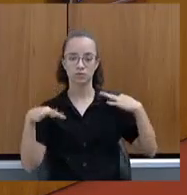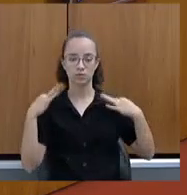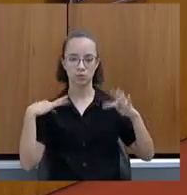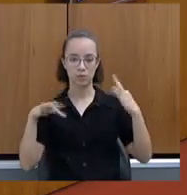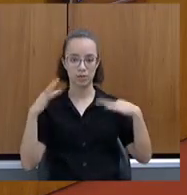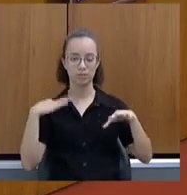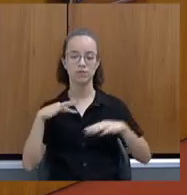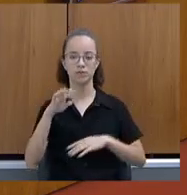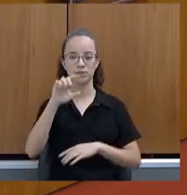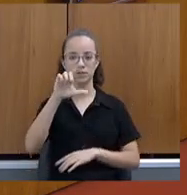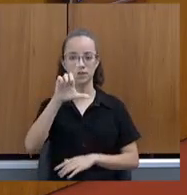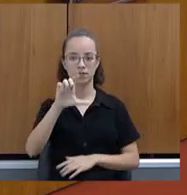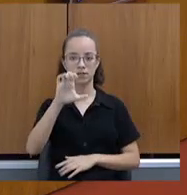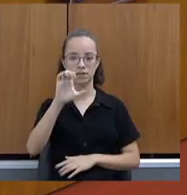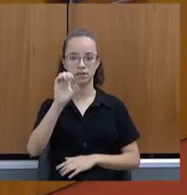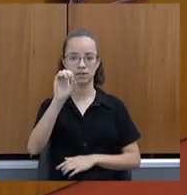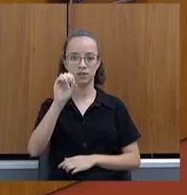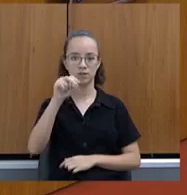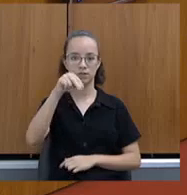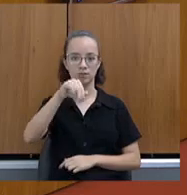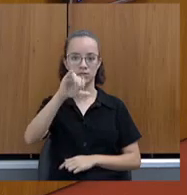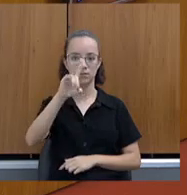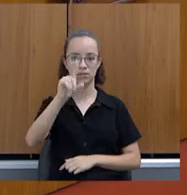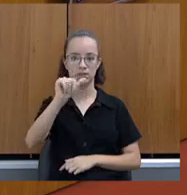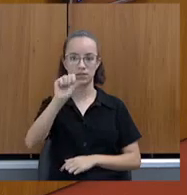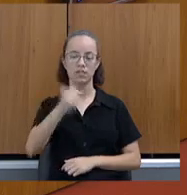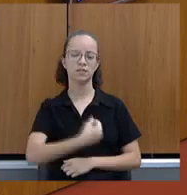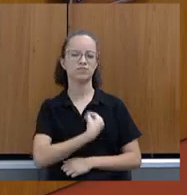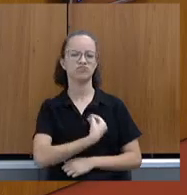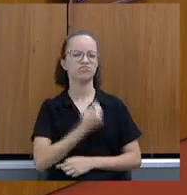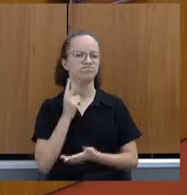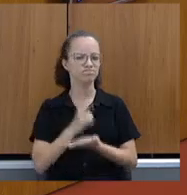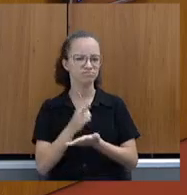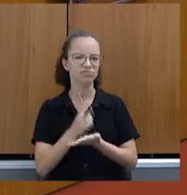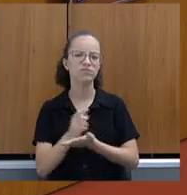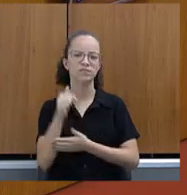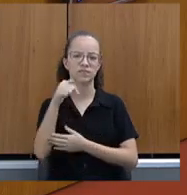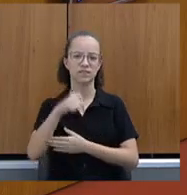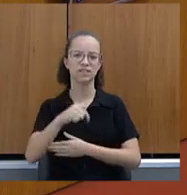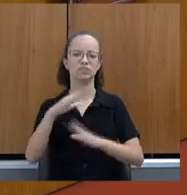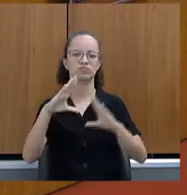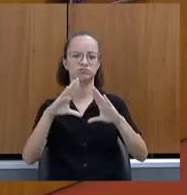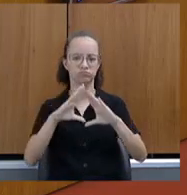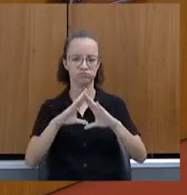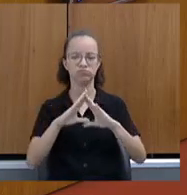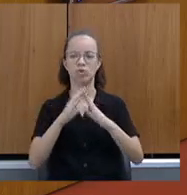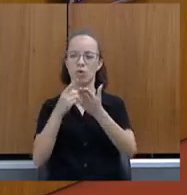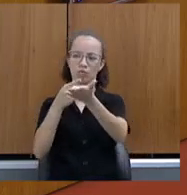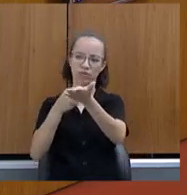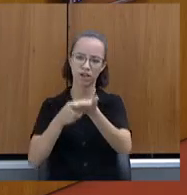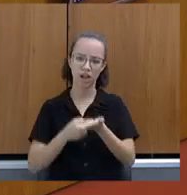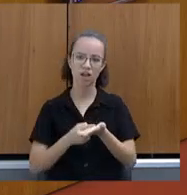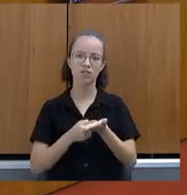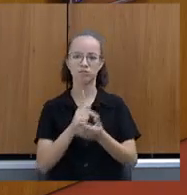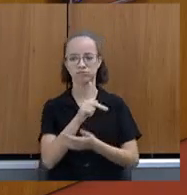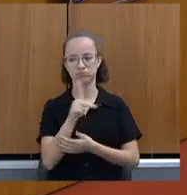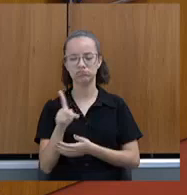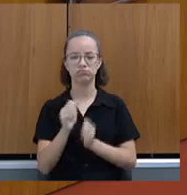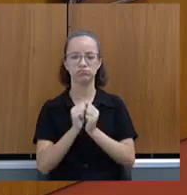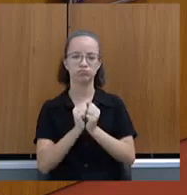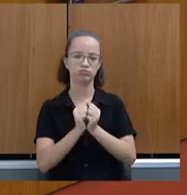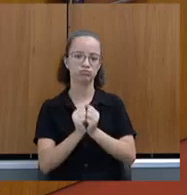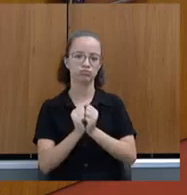Oliveira né sempre presente aqui nesta casa né Sempre quando convidado presente conosco aqui